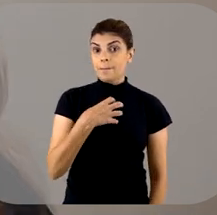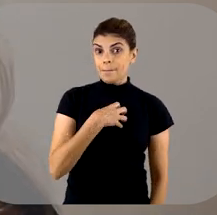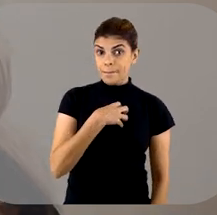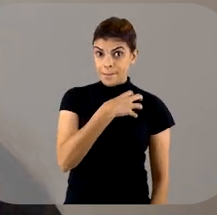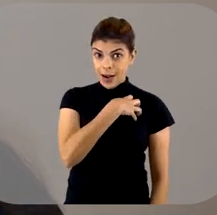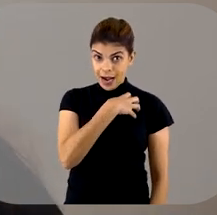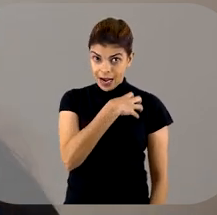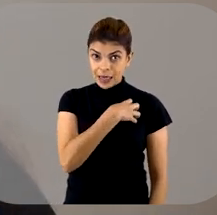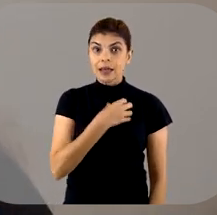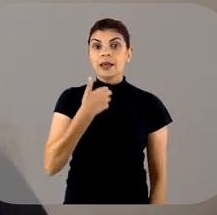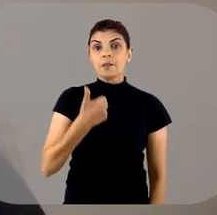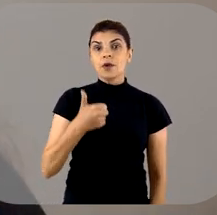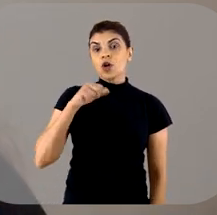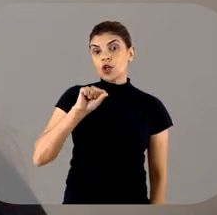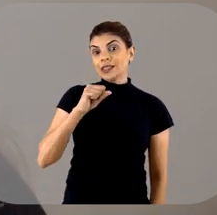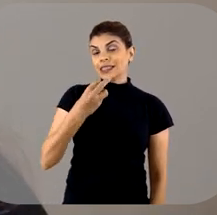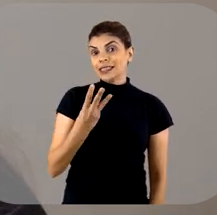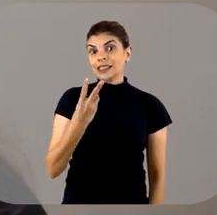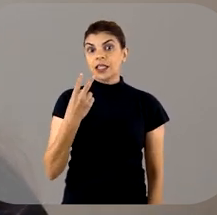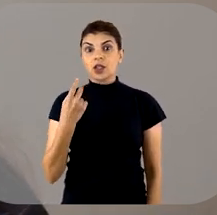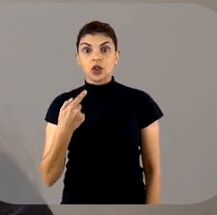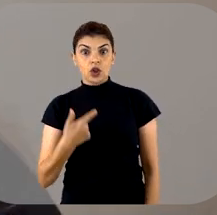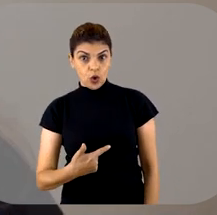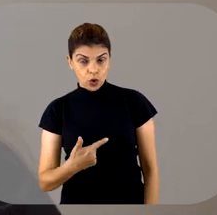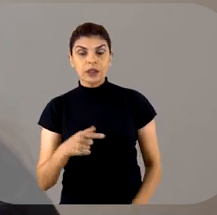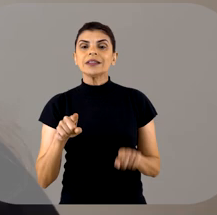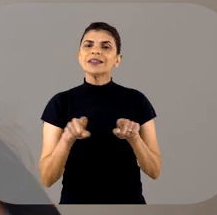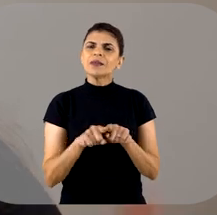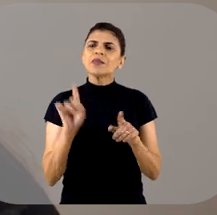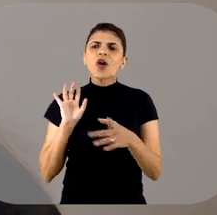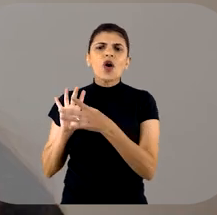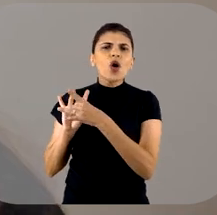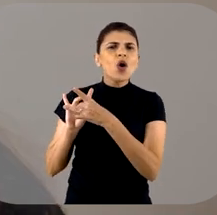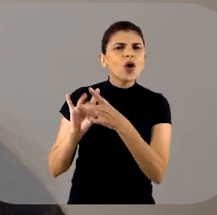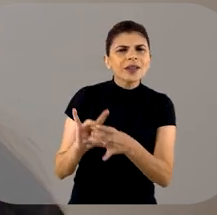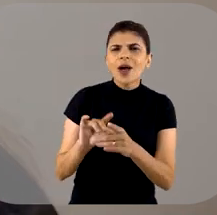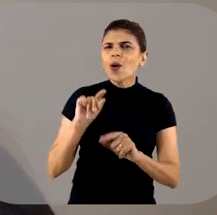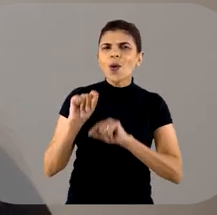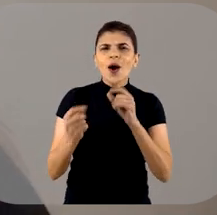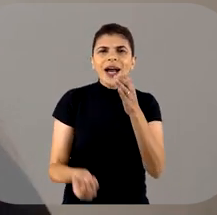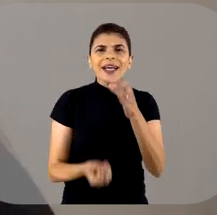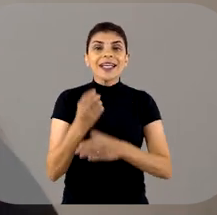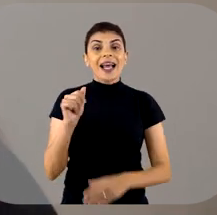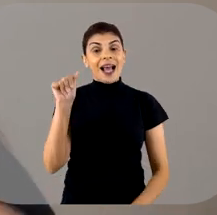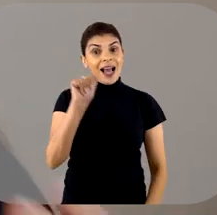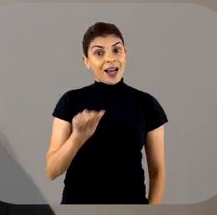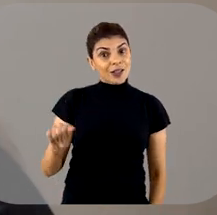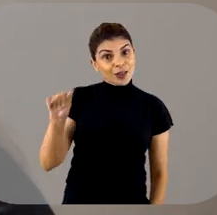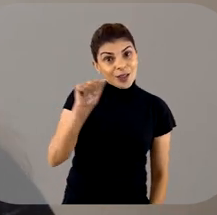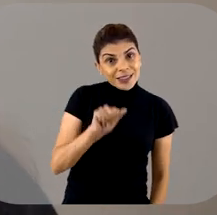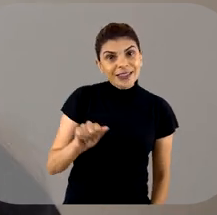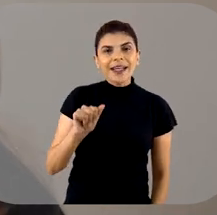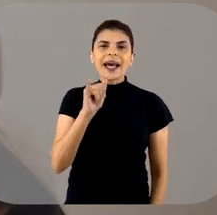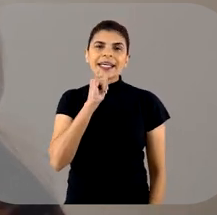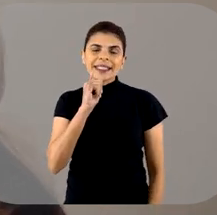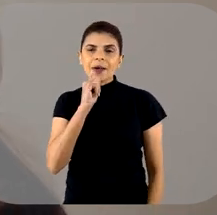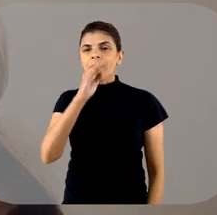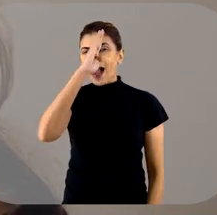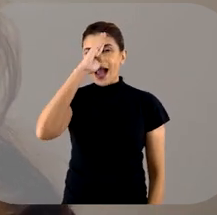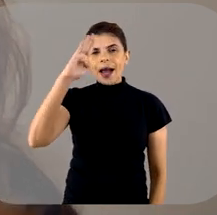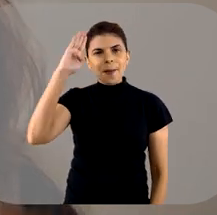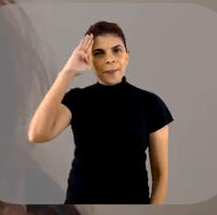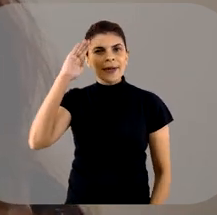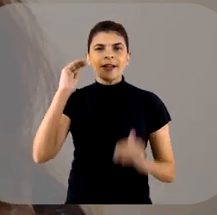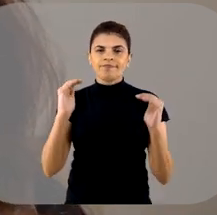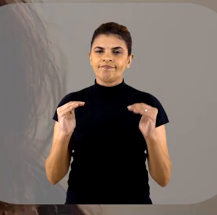Rio e na Bahia em 1832. A gente está falando também desse contexto em que houve a criação de associações,